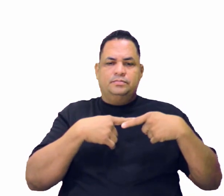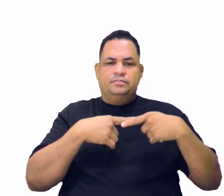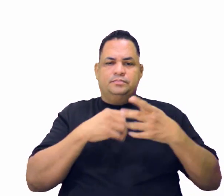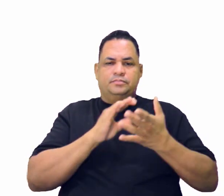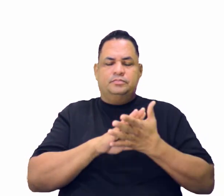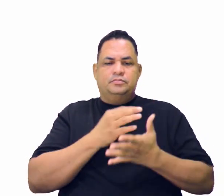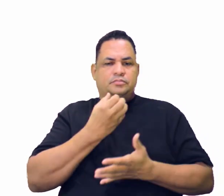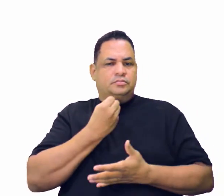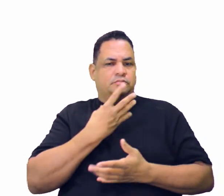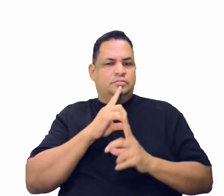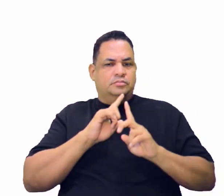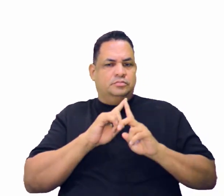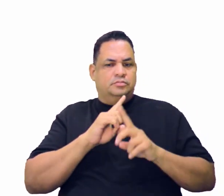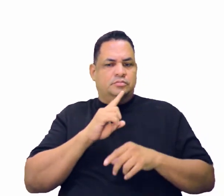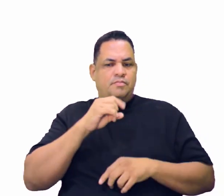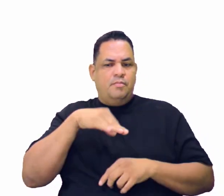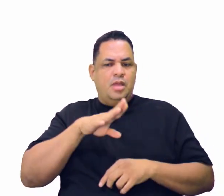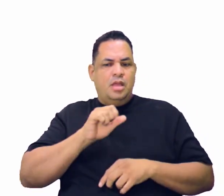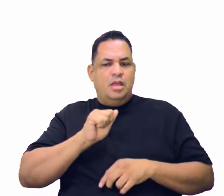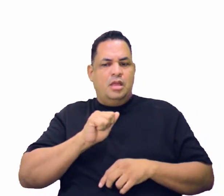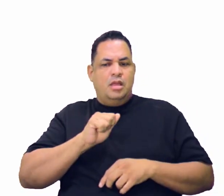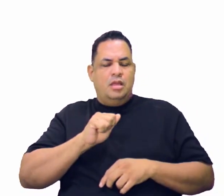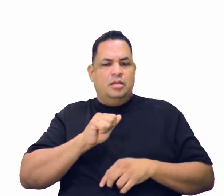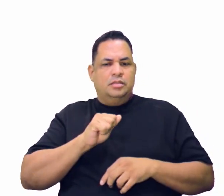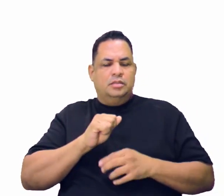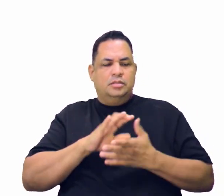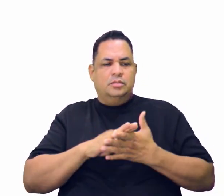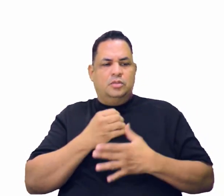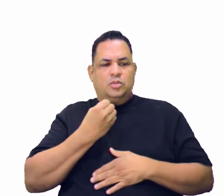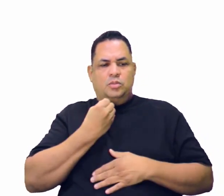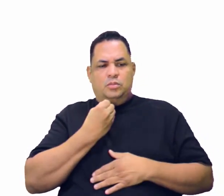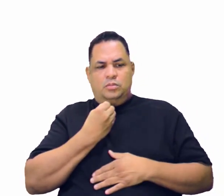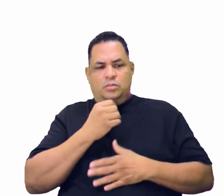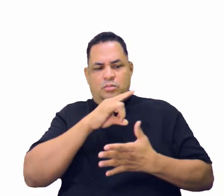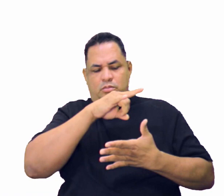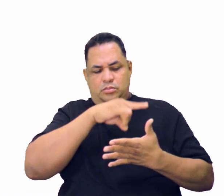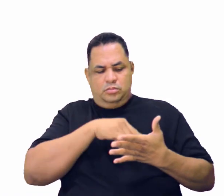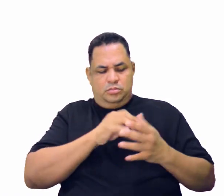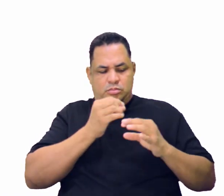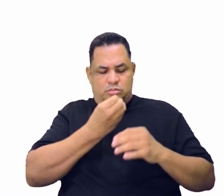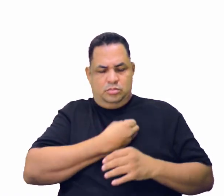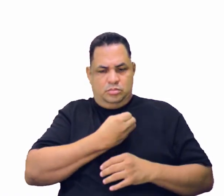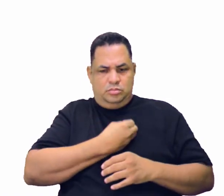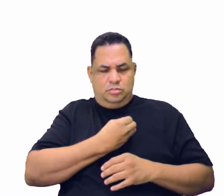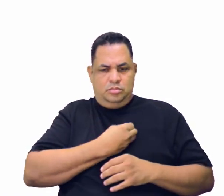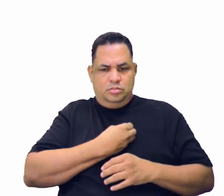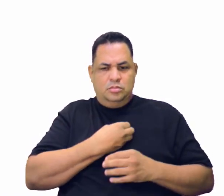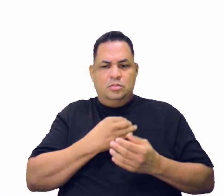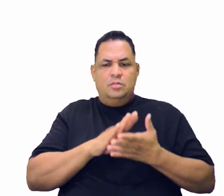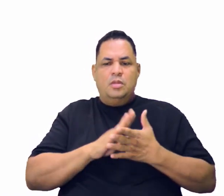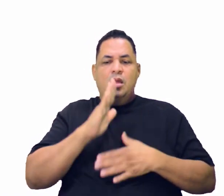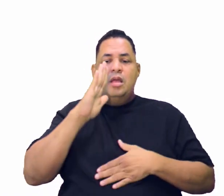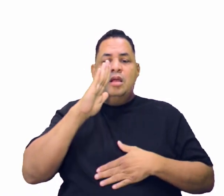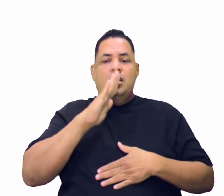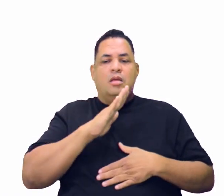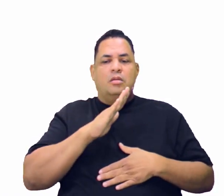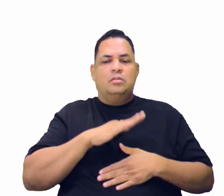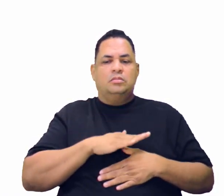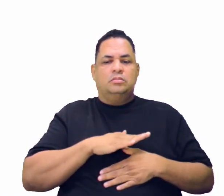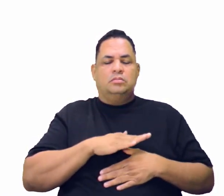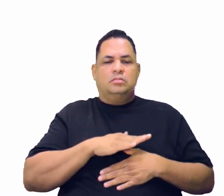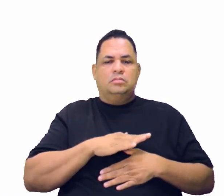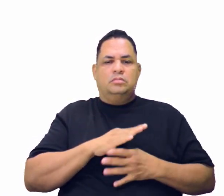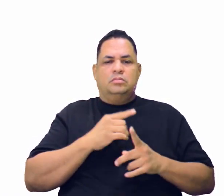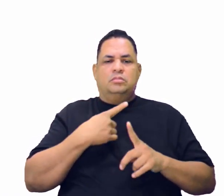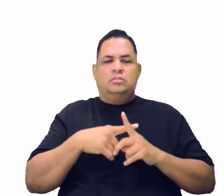Ó, bom, mal. Boletins bons, boletins maus.